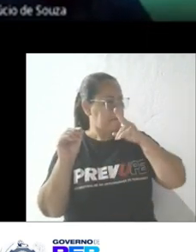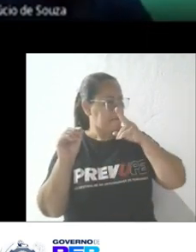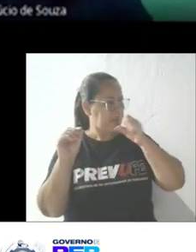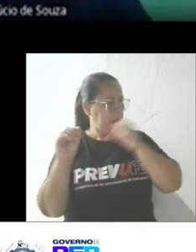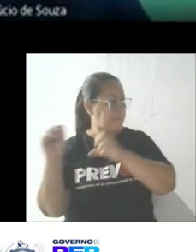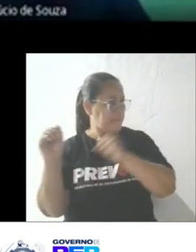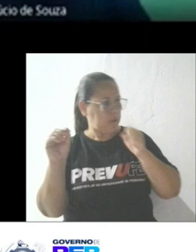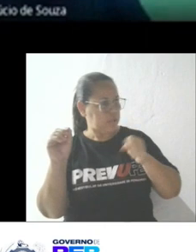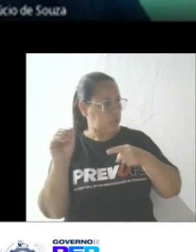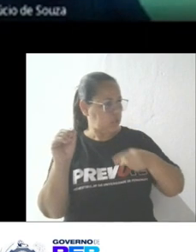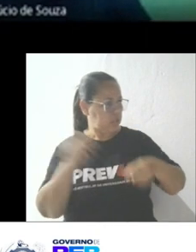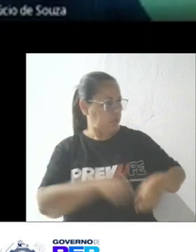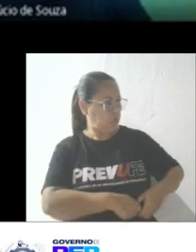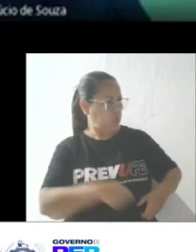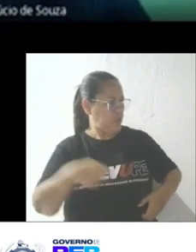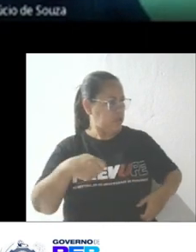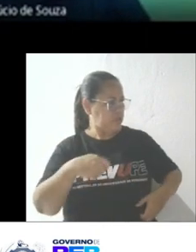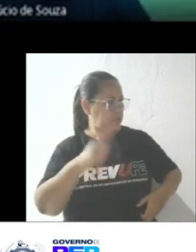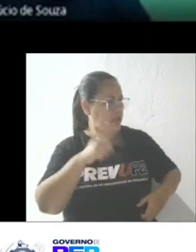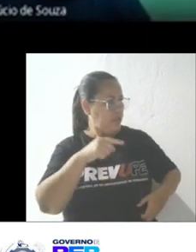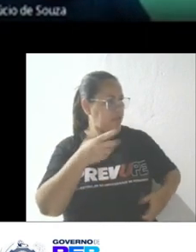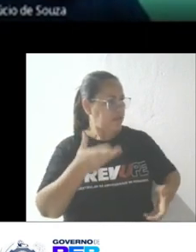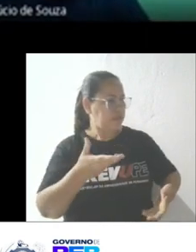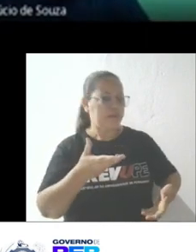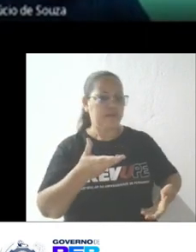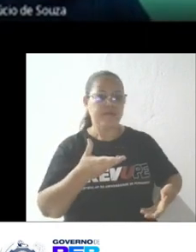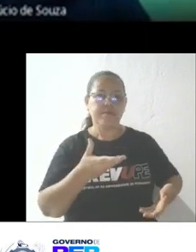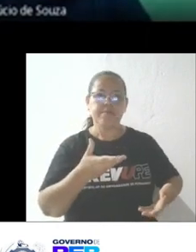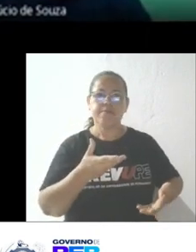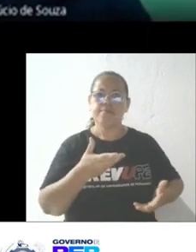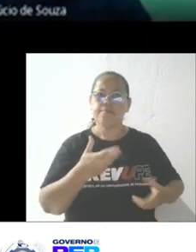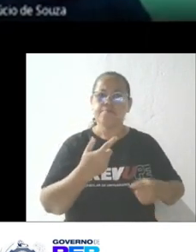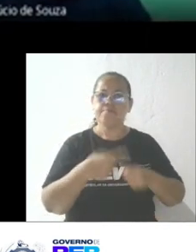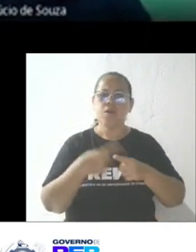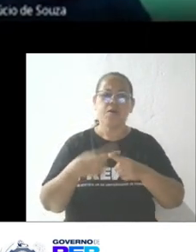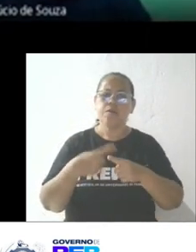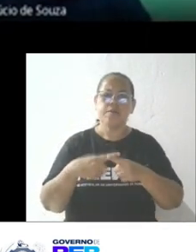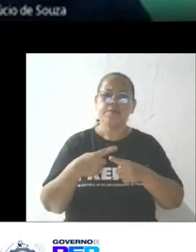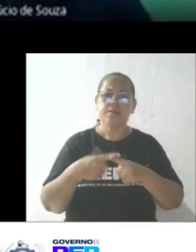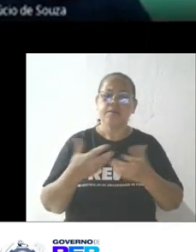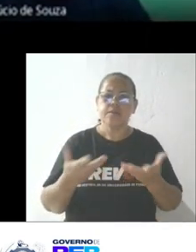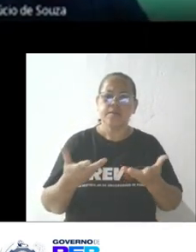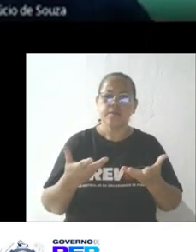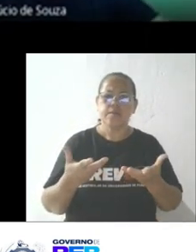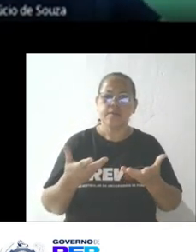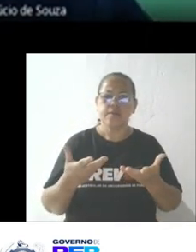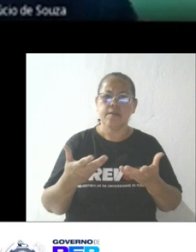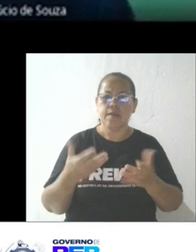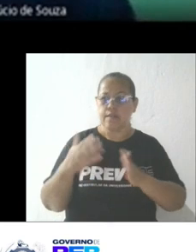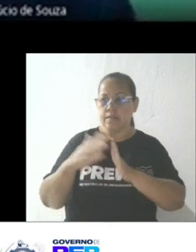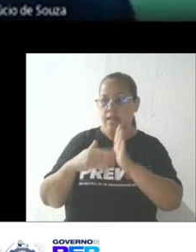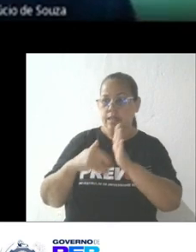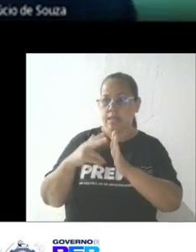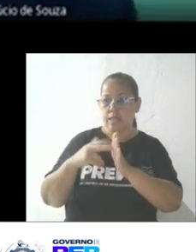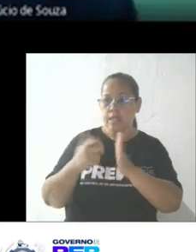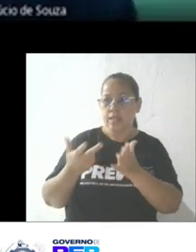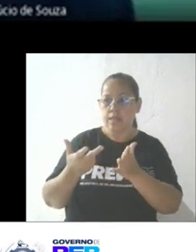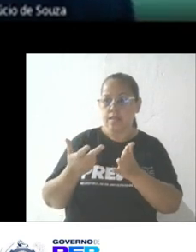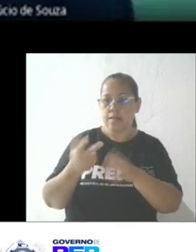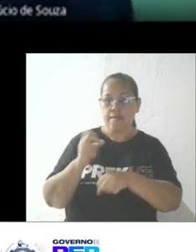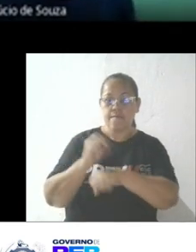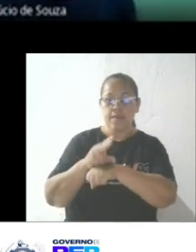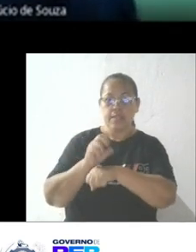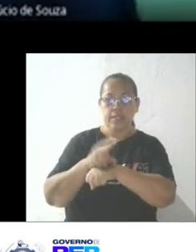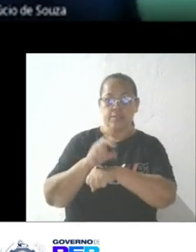que a espada ele é mesmo né porque essa essa tinta é venenosa então relacionando o texto